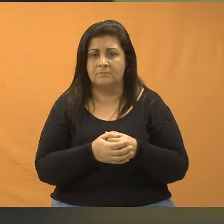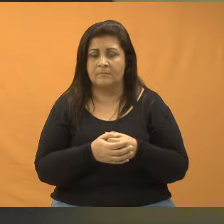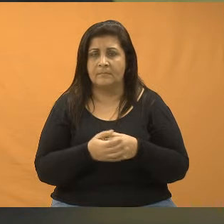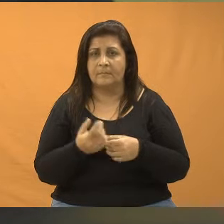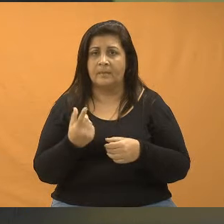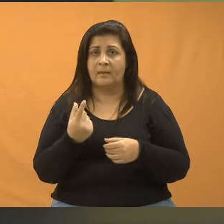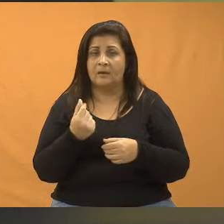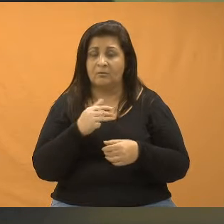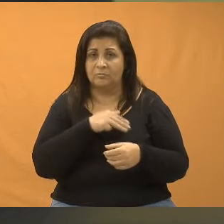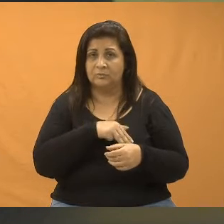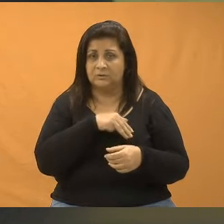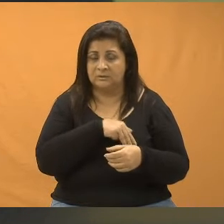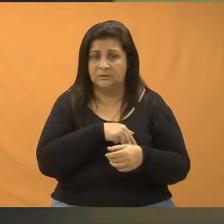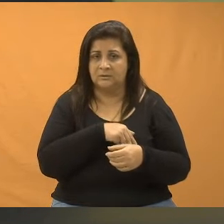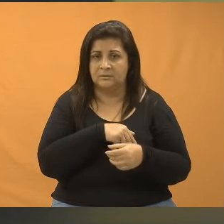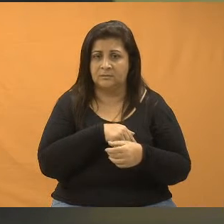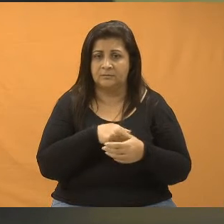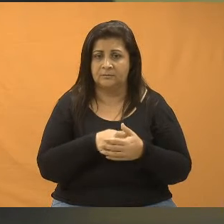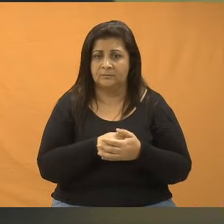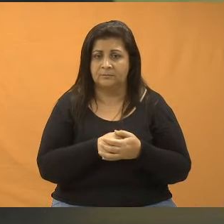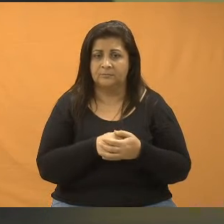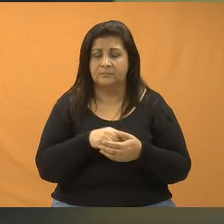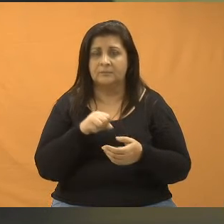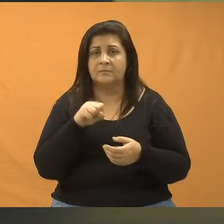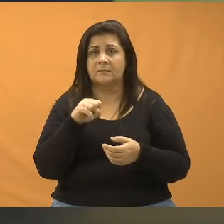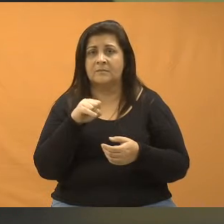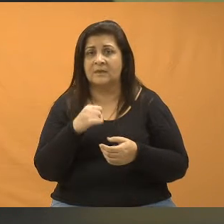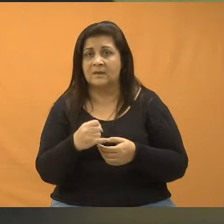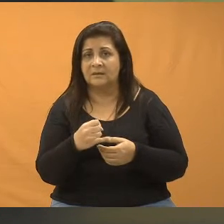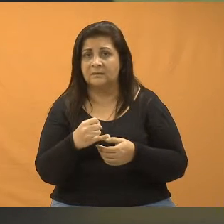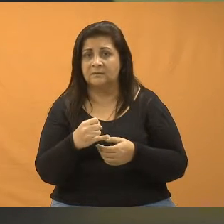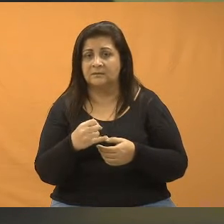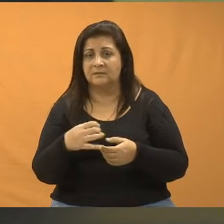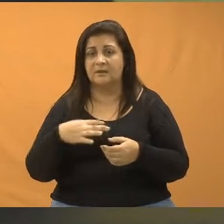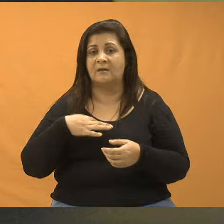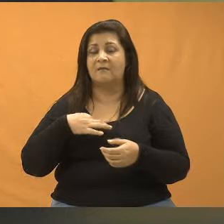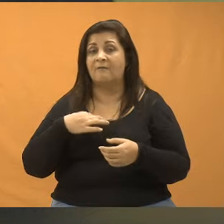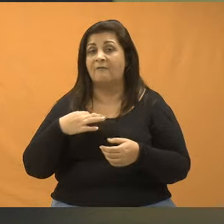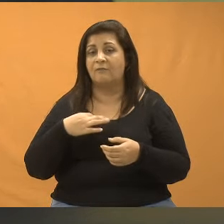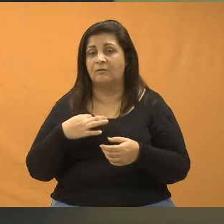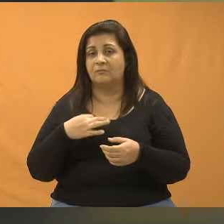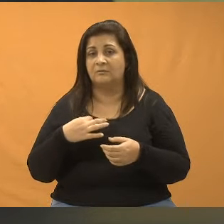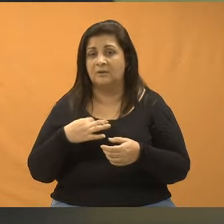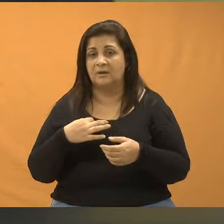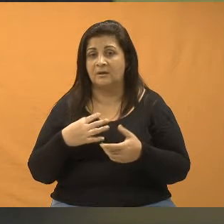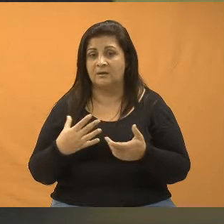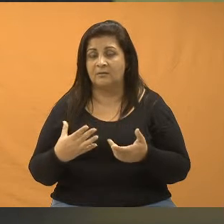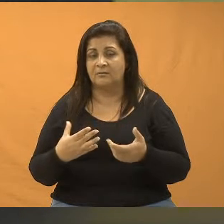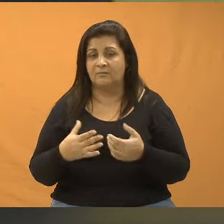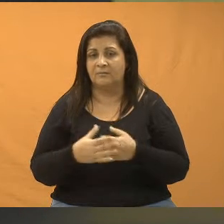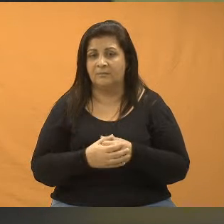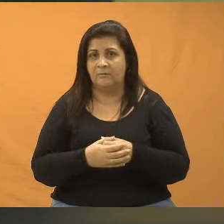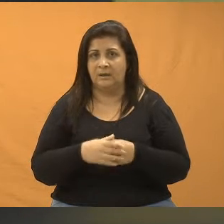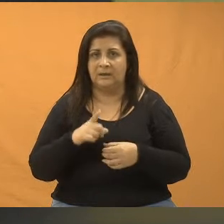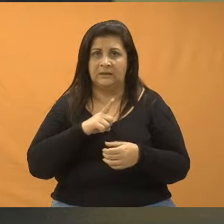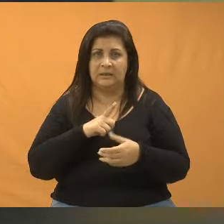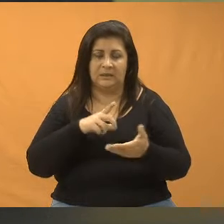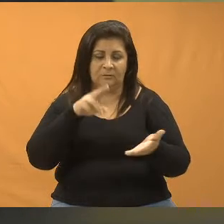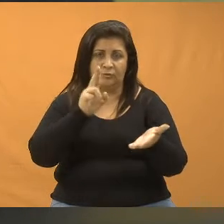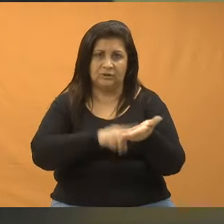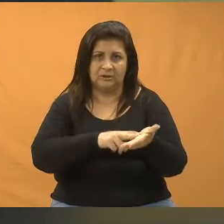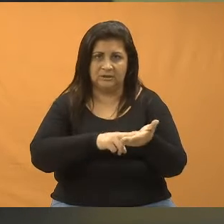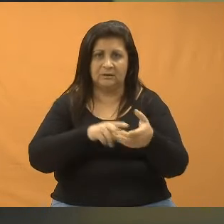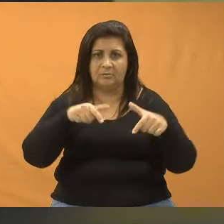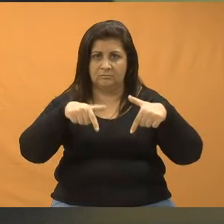das despesas da Santa Casa, se ela for uma entidade filantrópica possuidora do SEBAS, que é um selo do